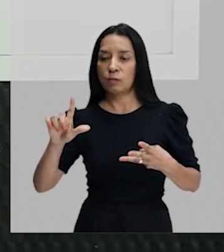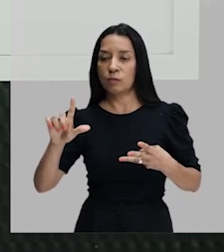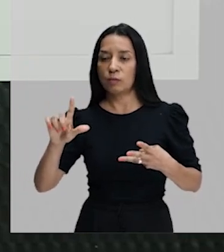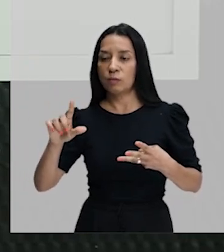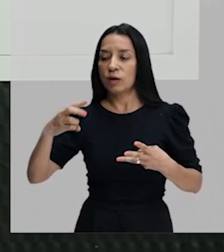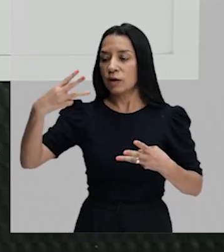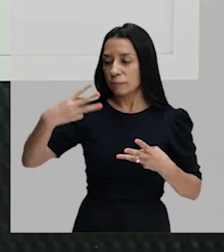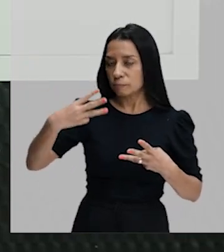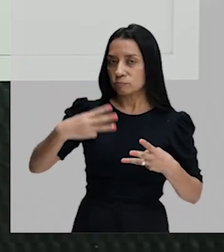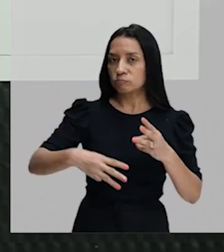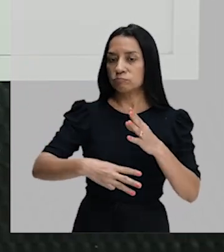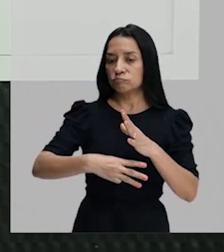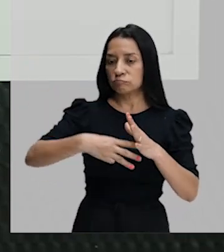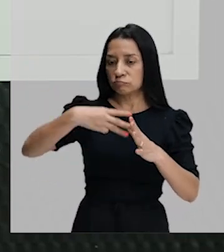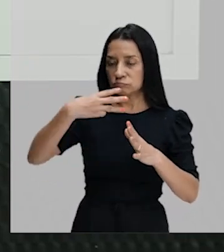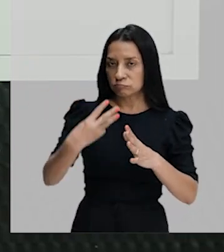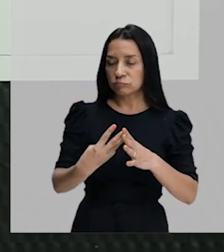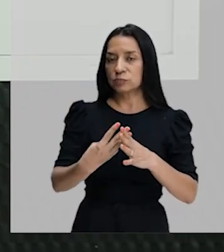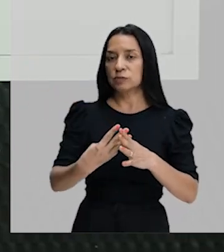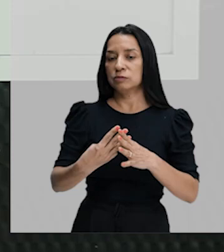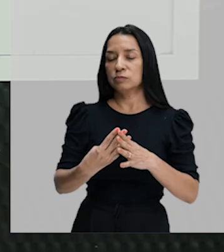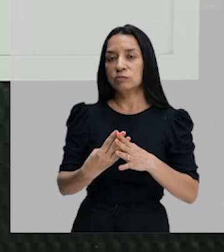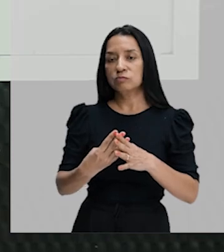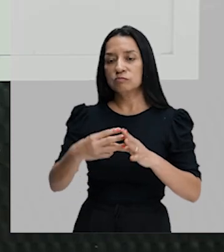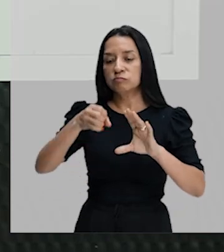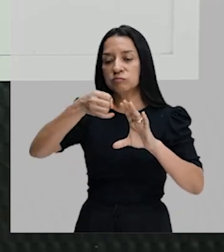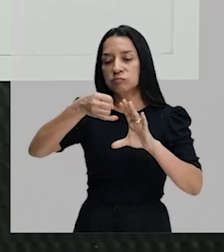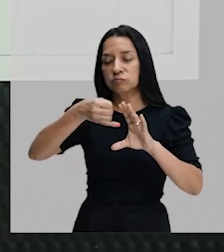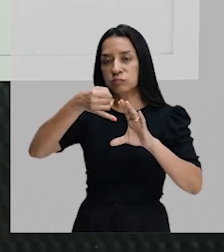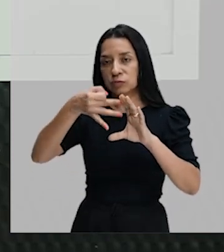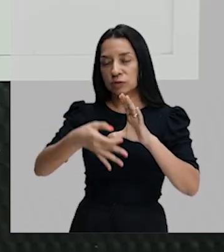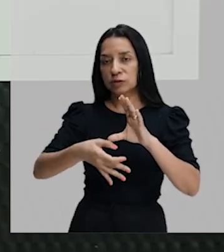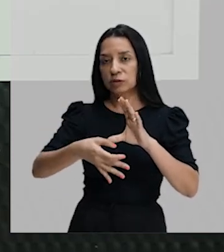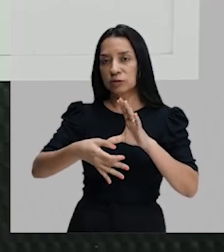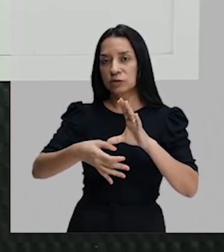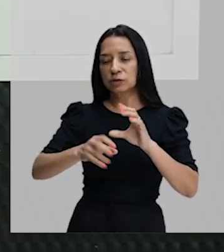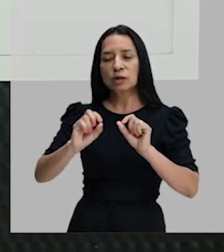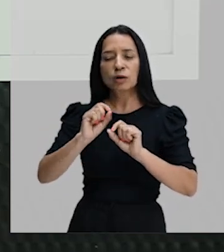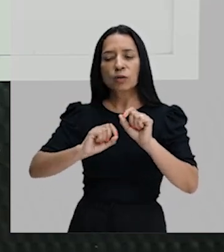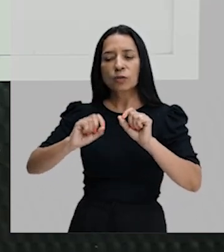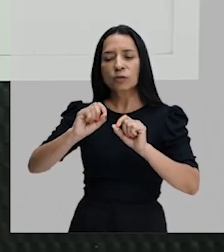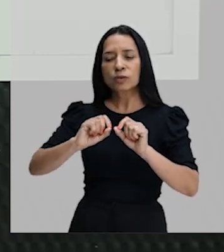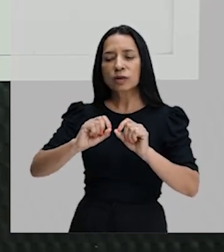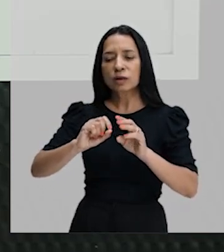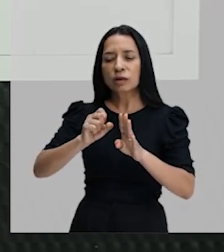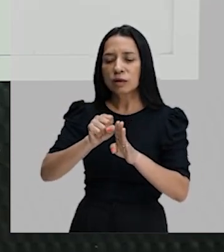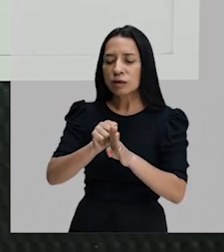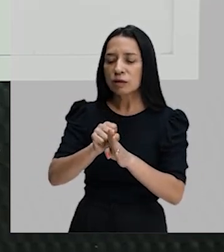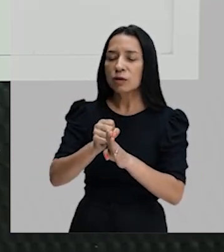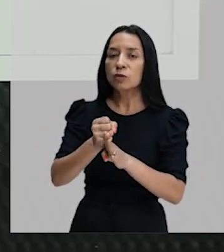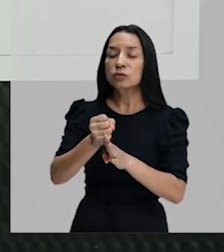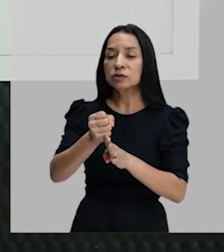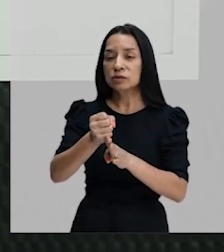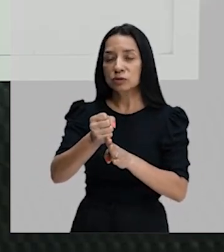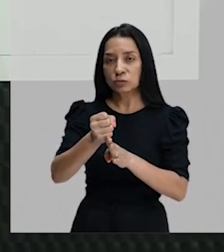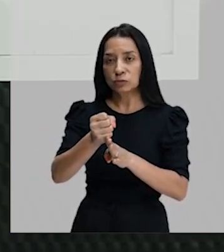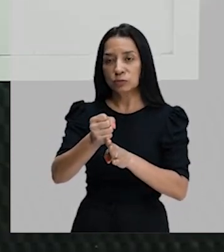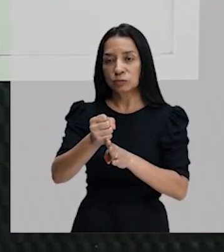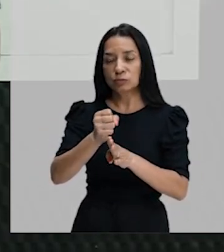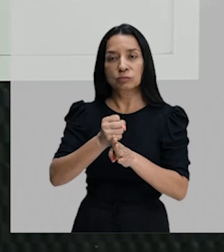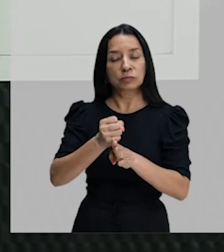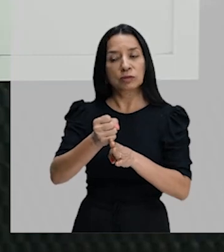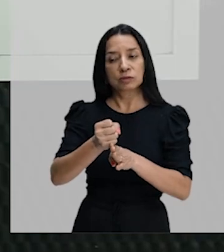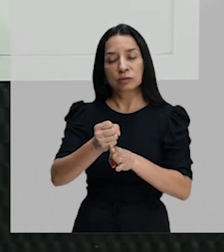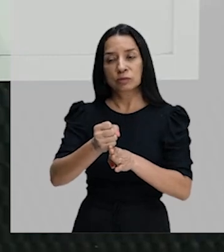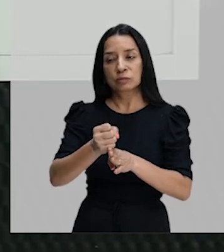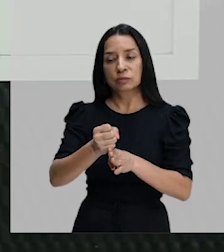sentido. Certo? O sentido é muito simples. é para onde esse vetor está